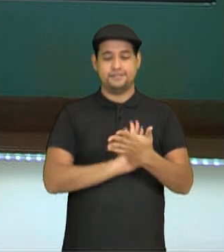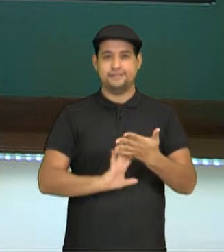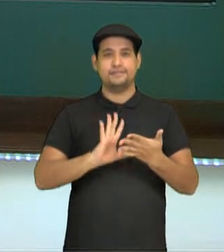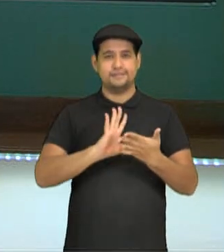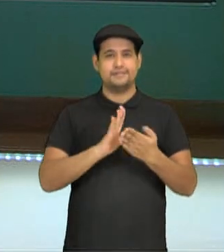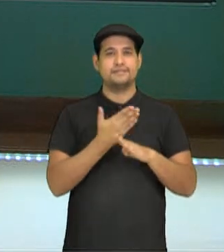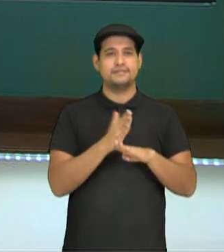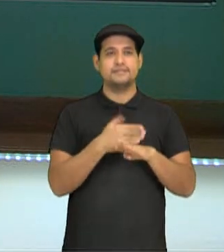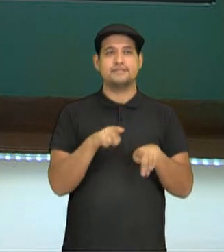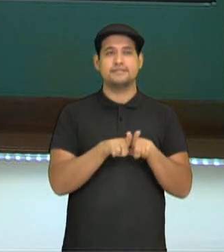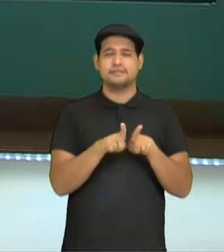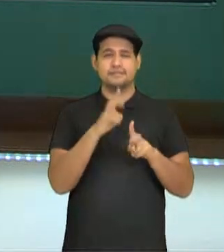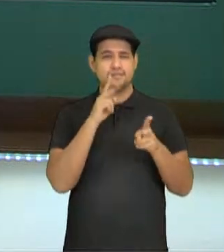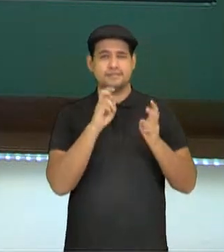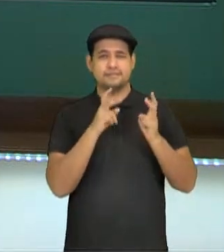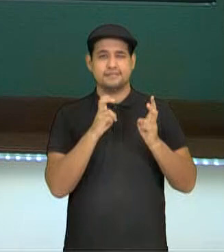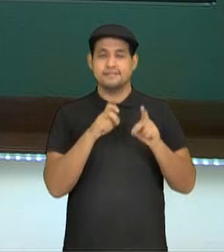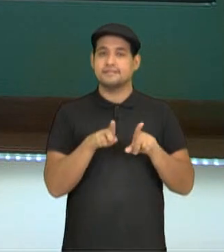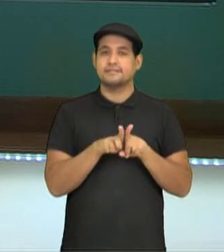exercício, tá? Para você,